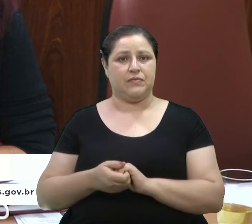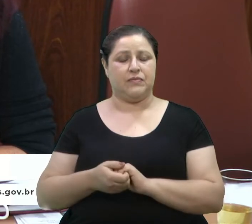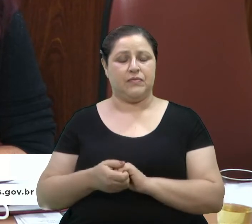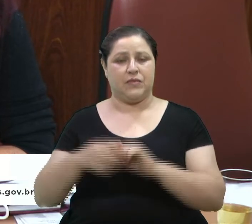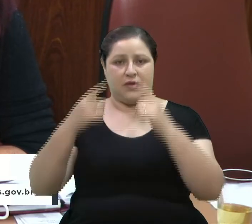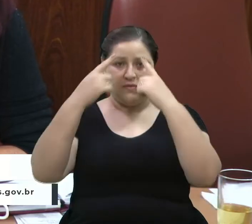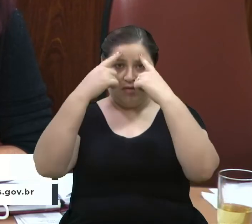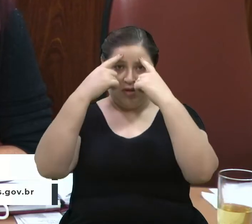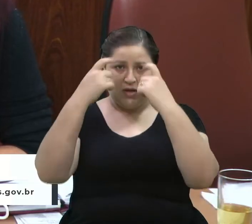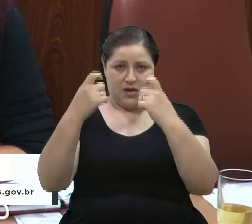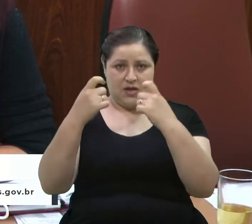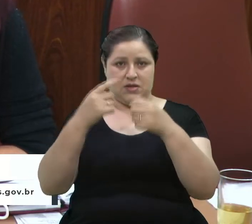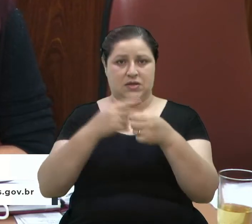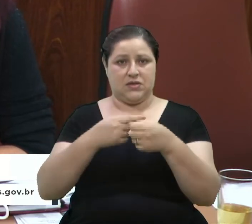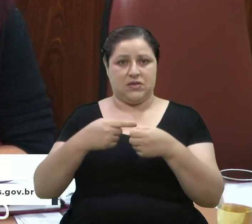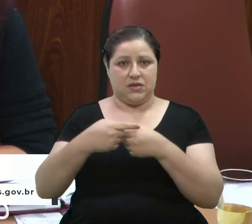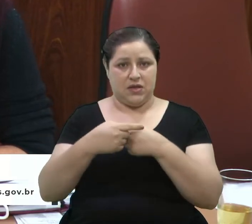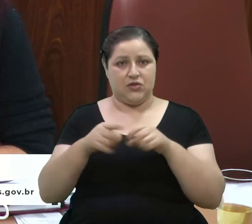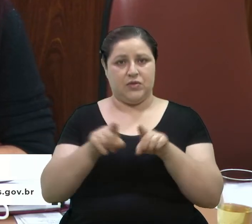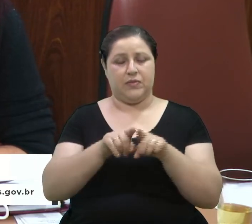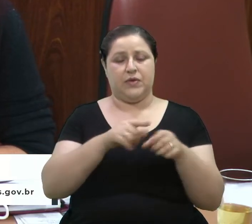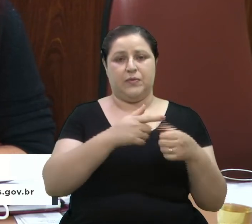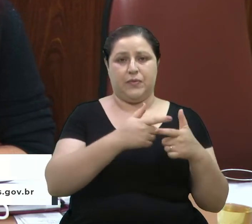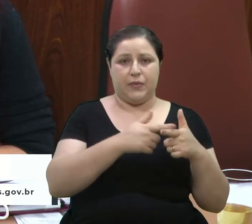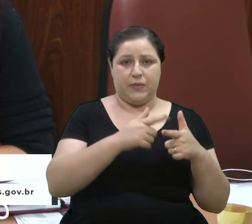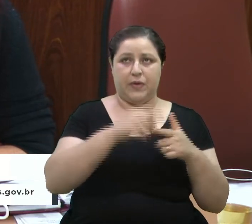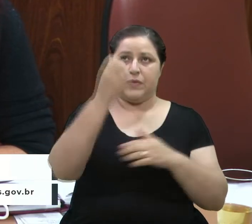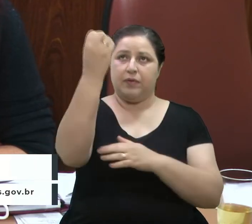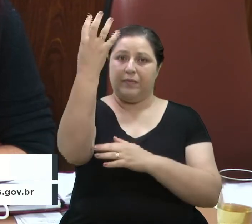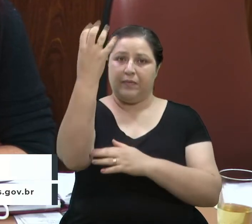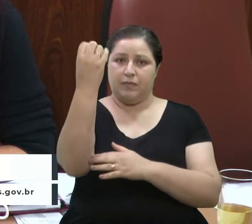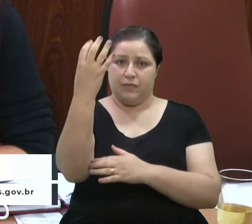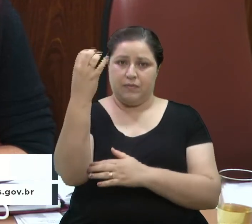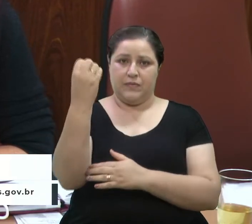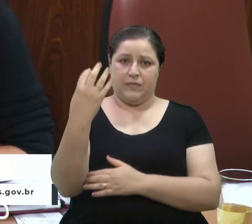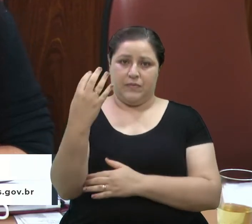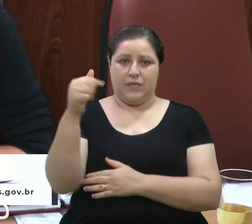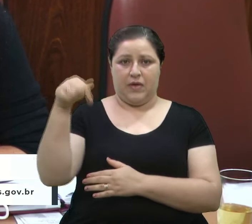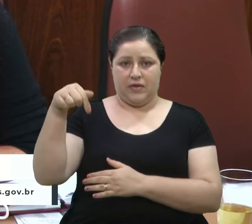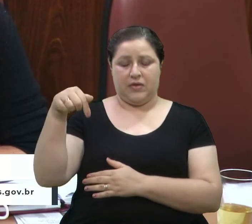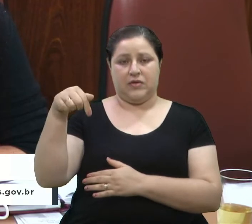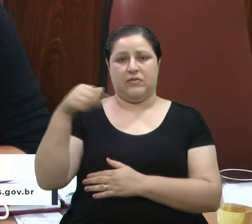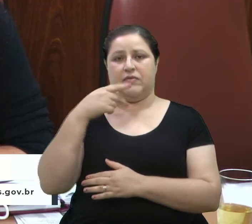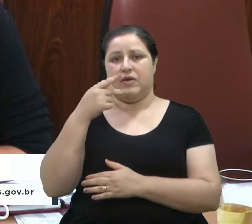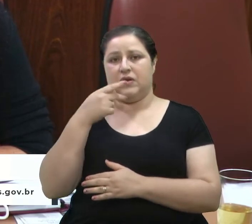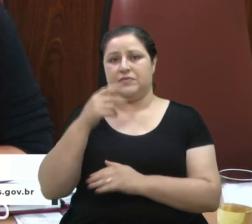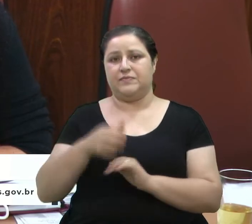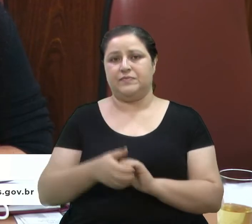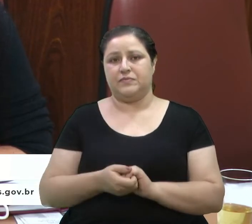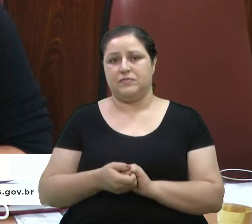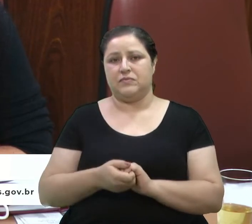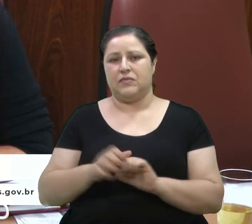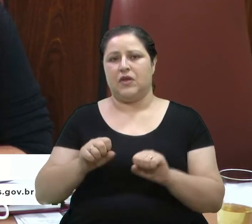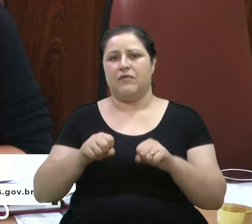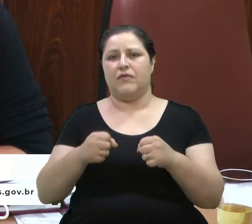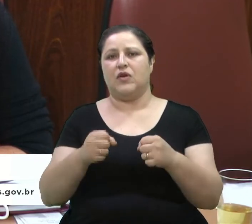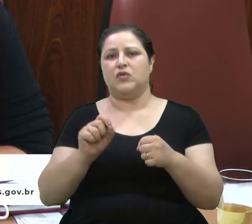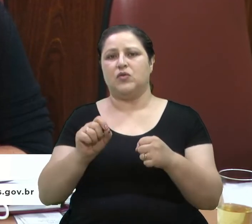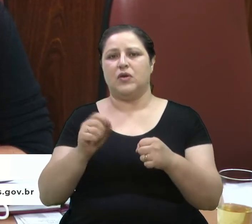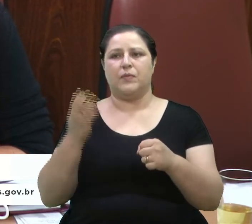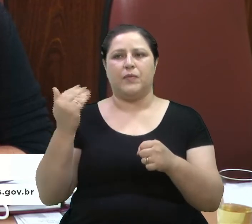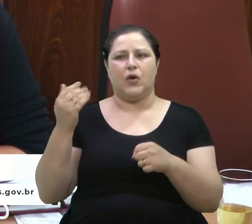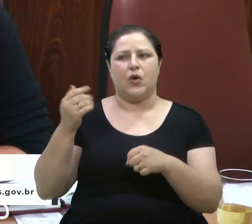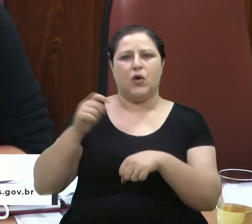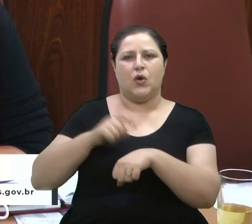violência, né, da cidade e do problema das sinaleiras que foi colocado aqui. Apenas para reforçar, há poucos minutos nós ouvimos